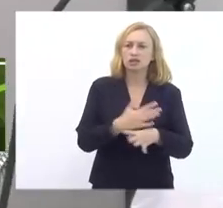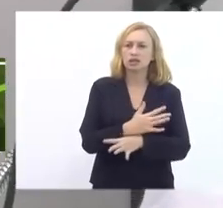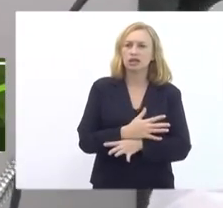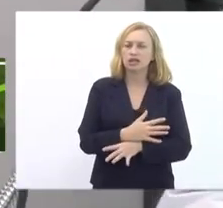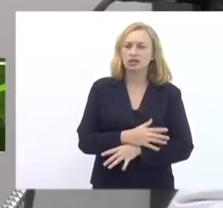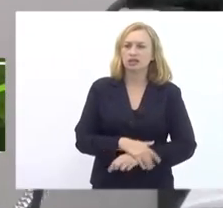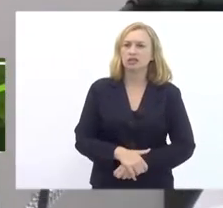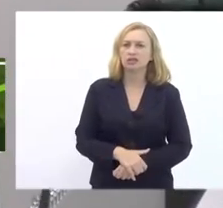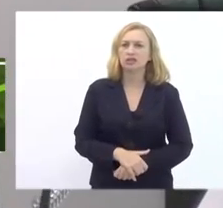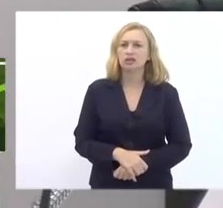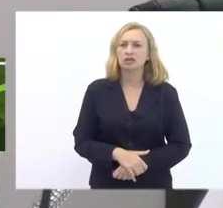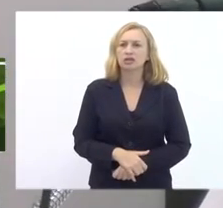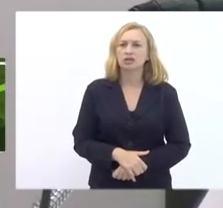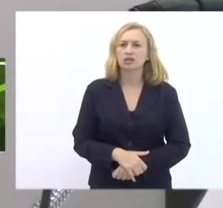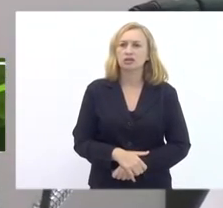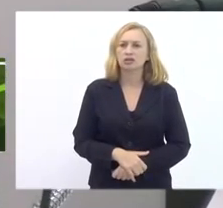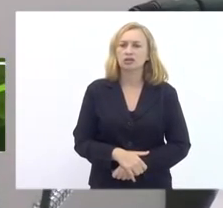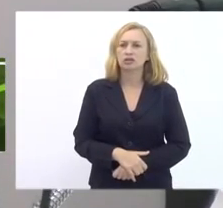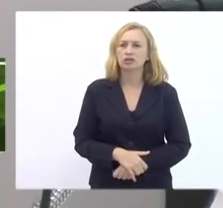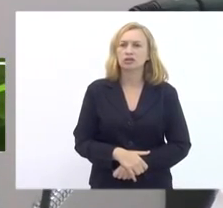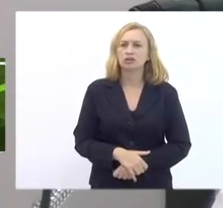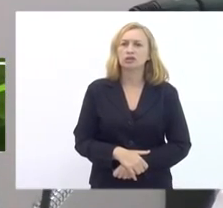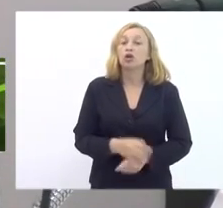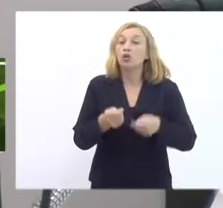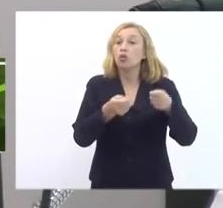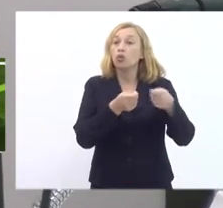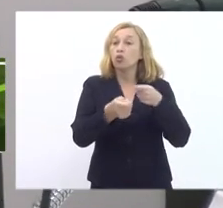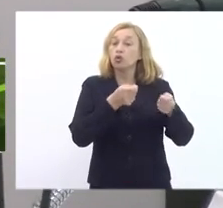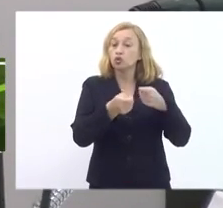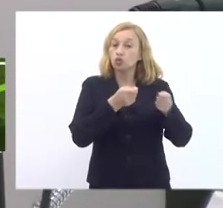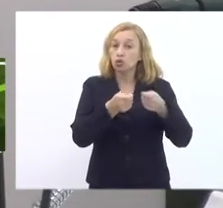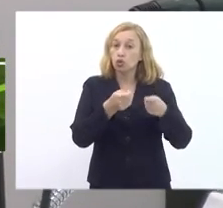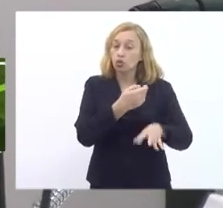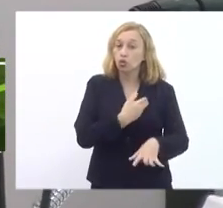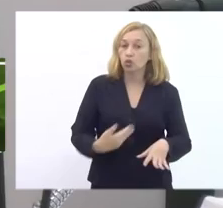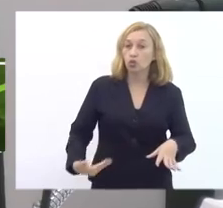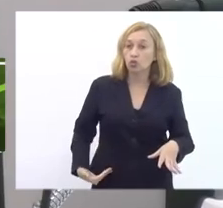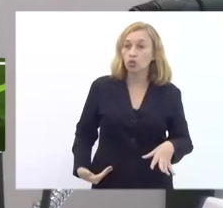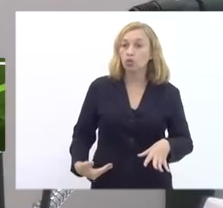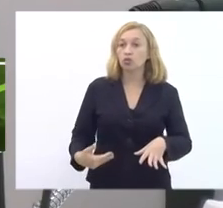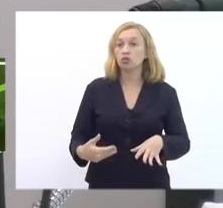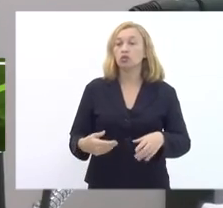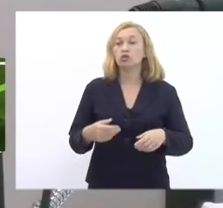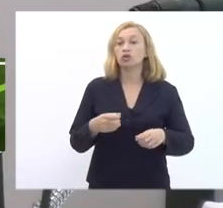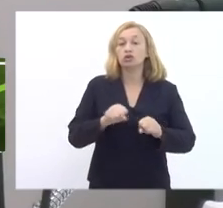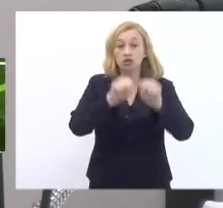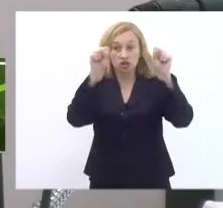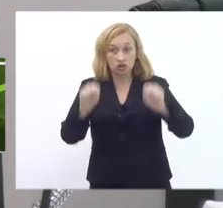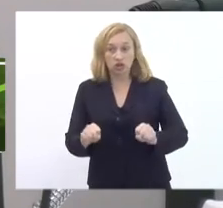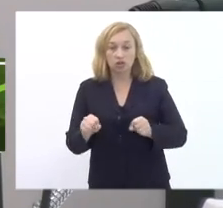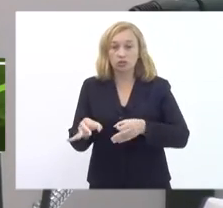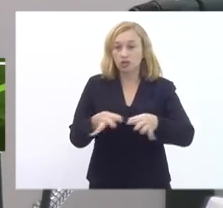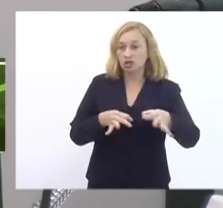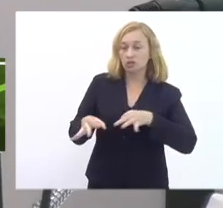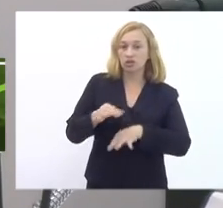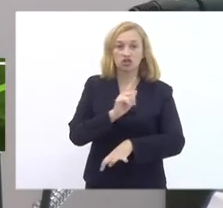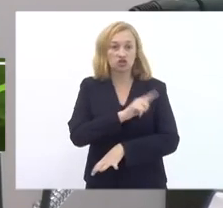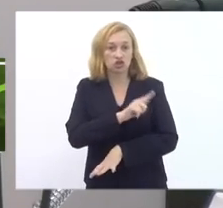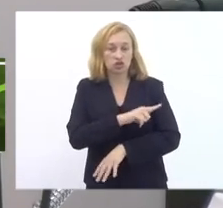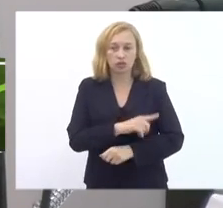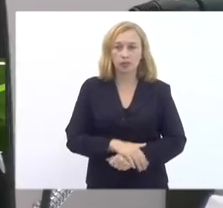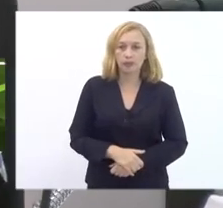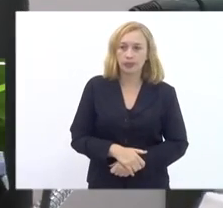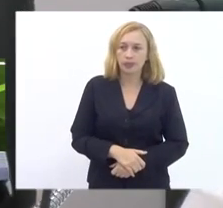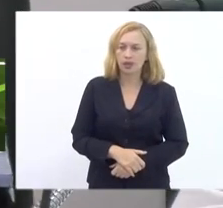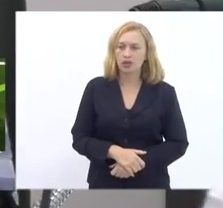diretrizes. Aponta para controle público do sistema, seu planejamento e gestão.